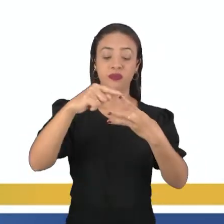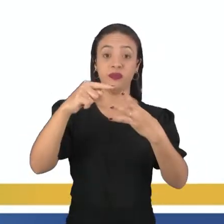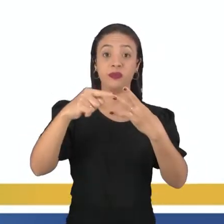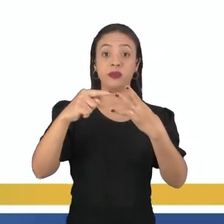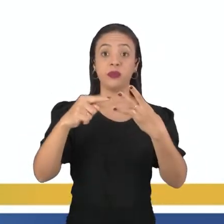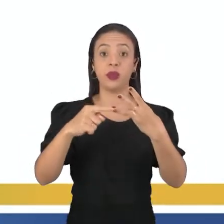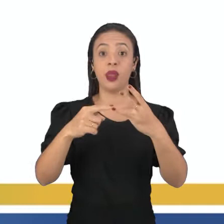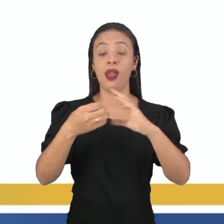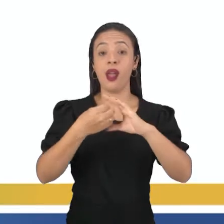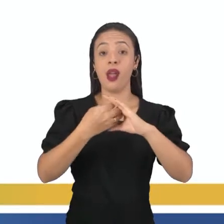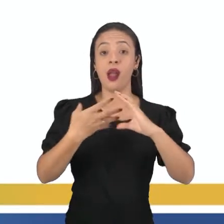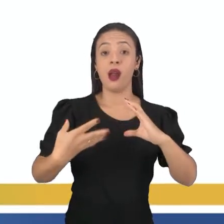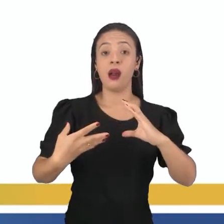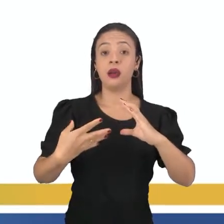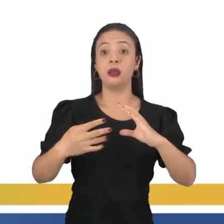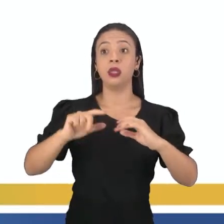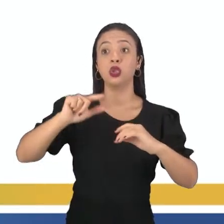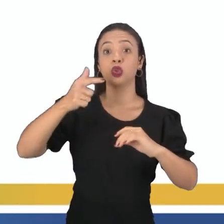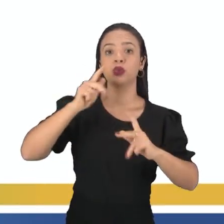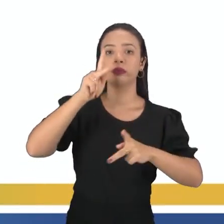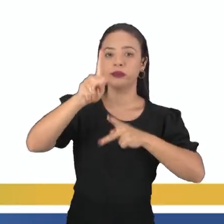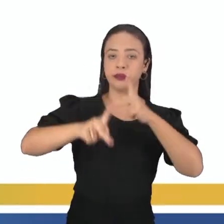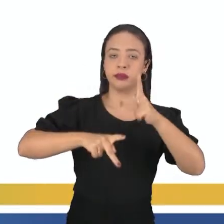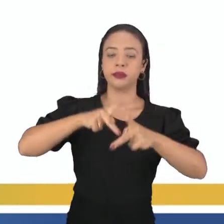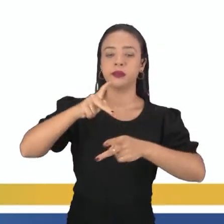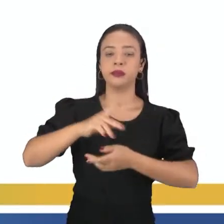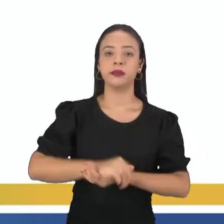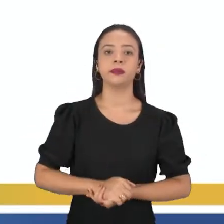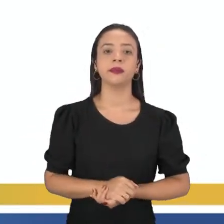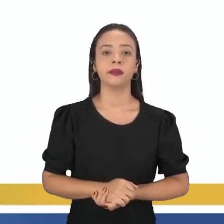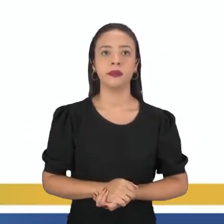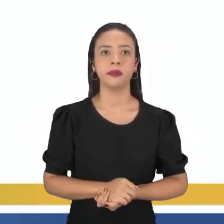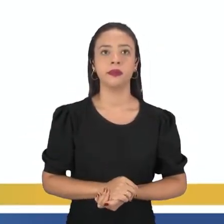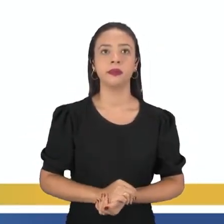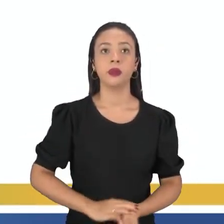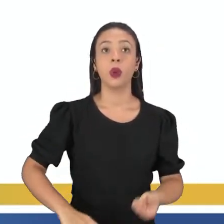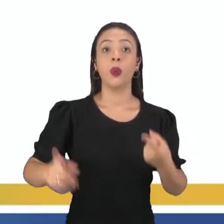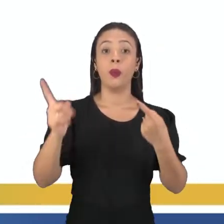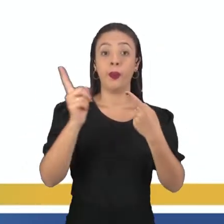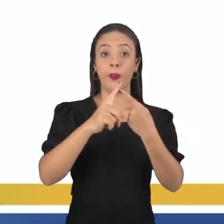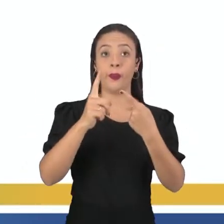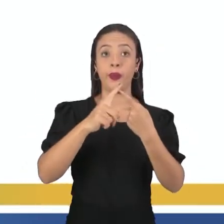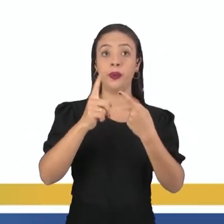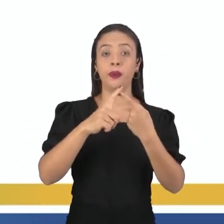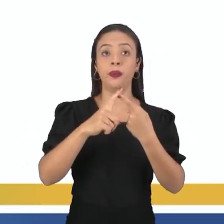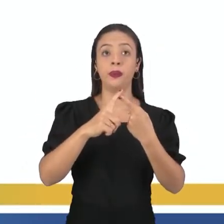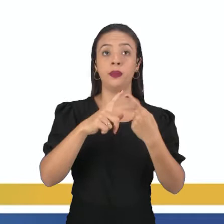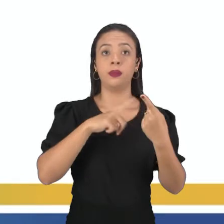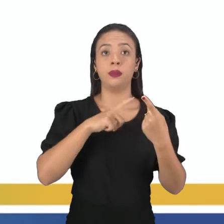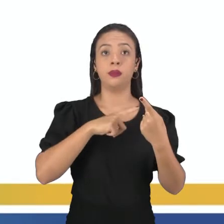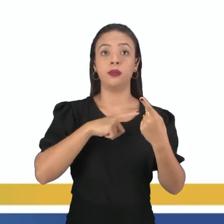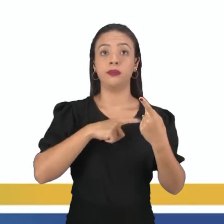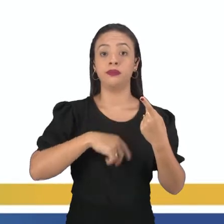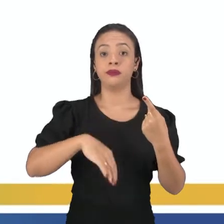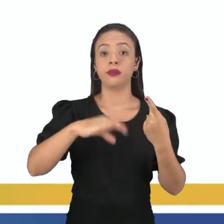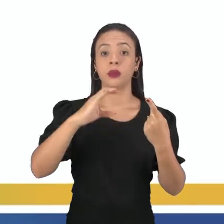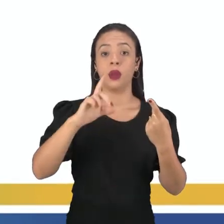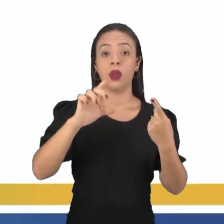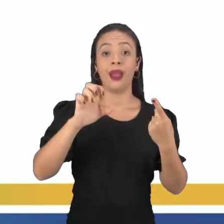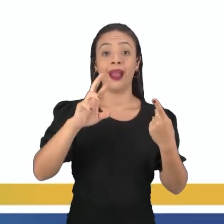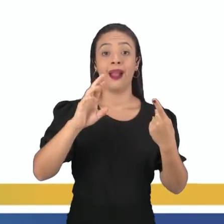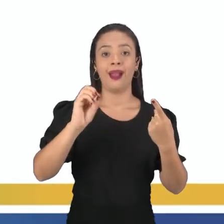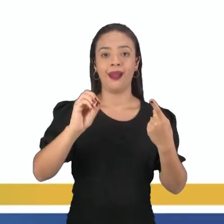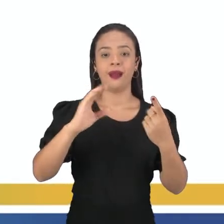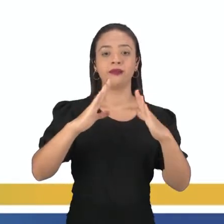para classificar o restante da população, certo? Então, no primeiro estado, a gente tinha o clero, ou seja, os